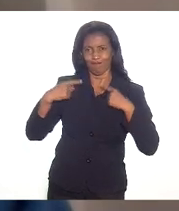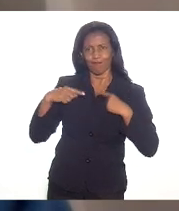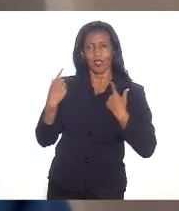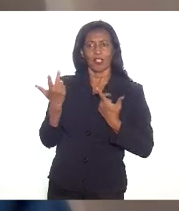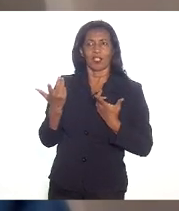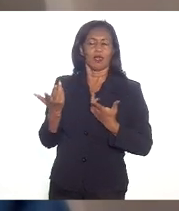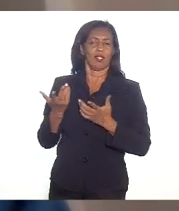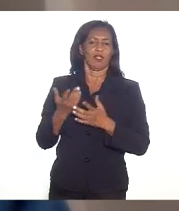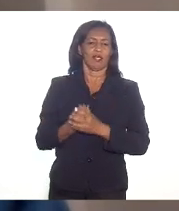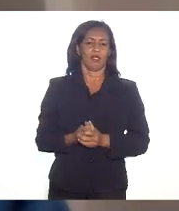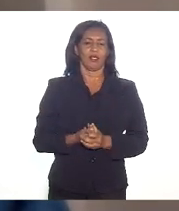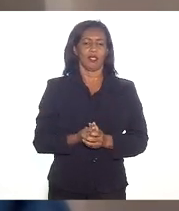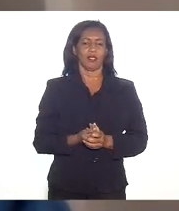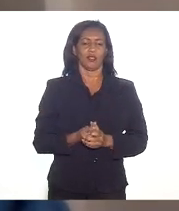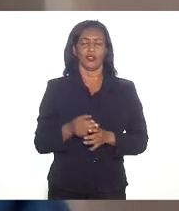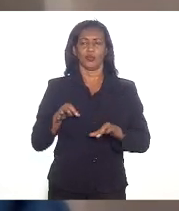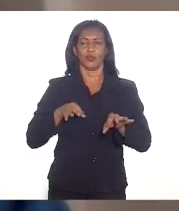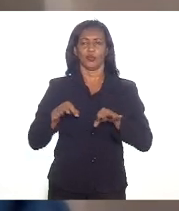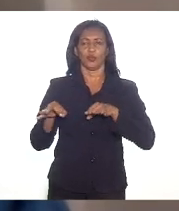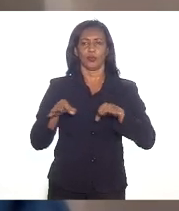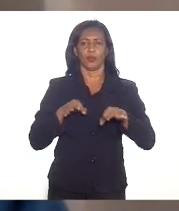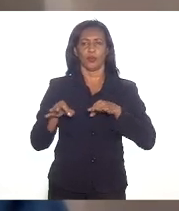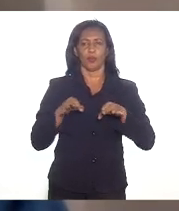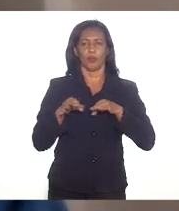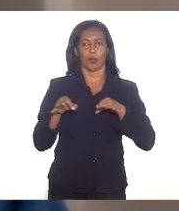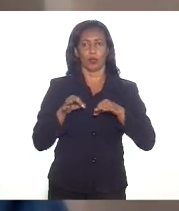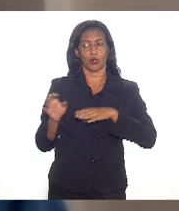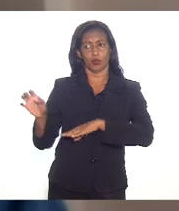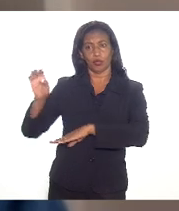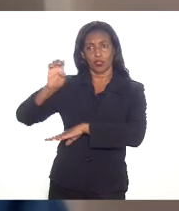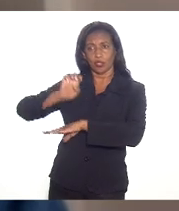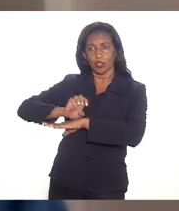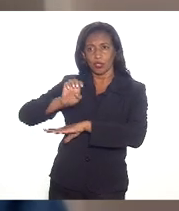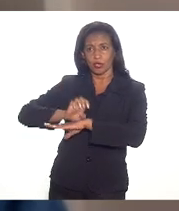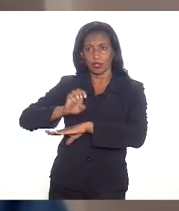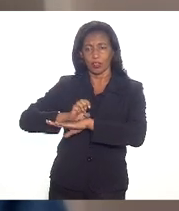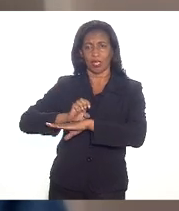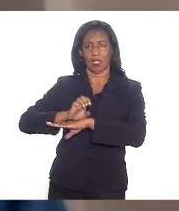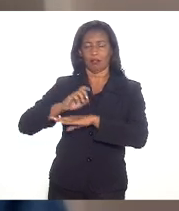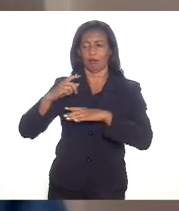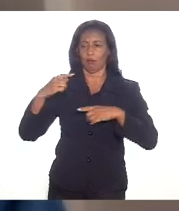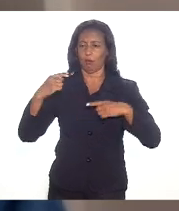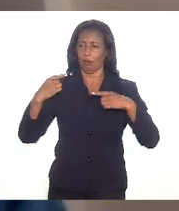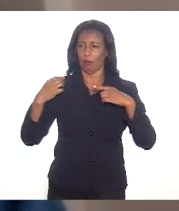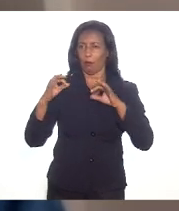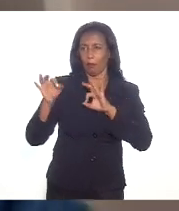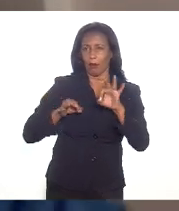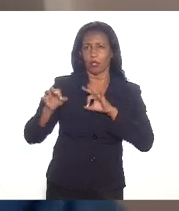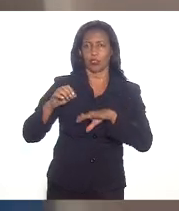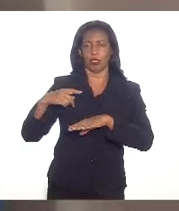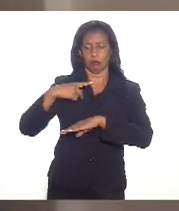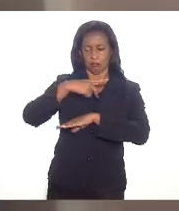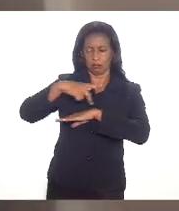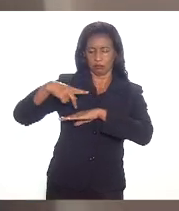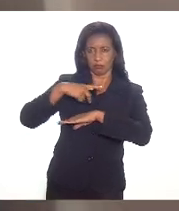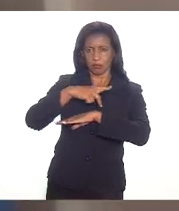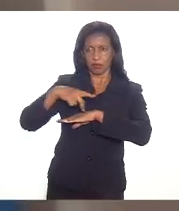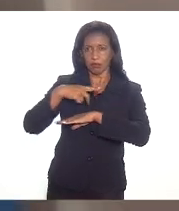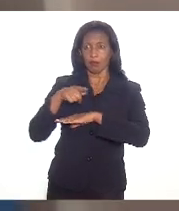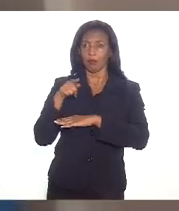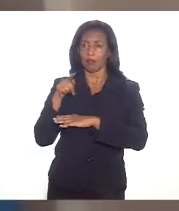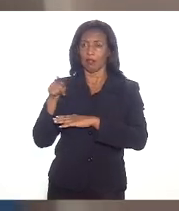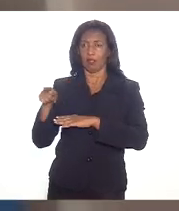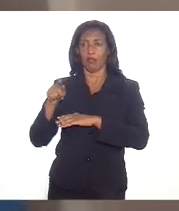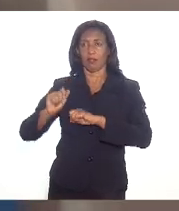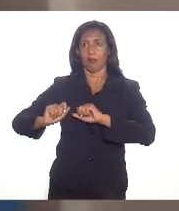descolada de um projeto de Estado, um projeto, quer dizer, de país, né? Na verdade, você vai estar projetando,